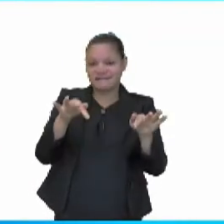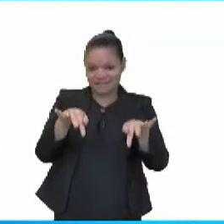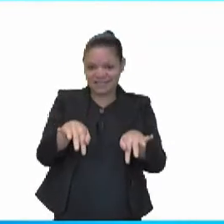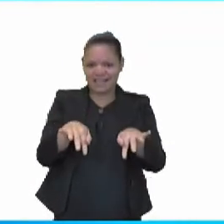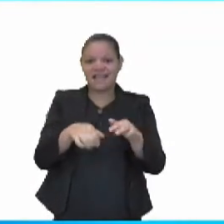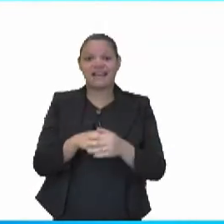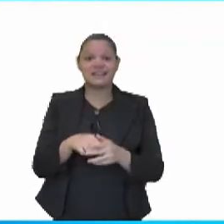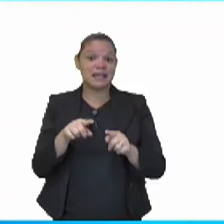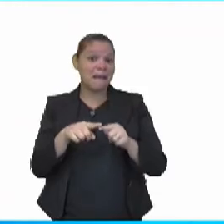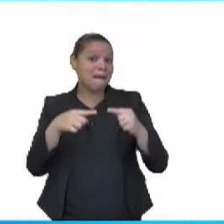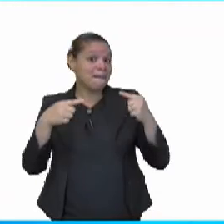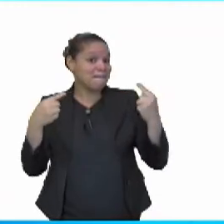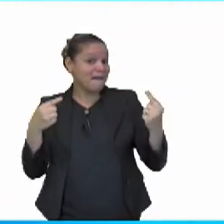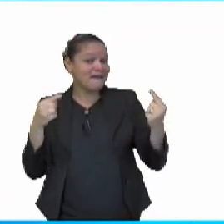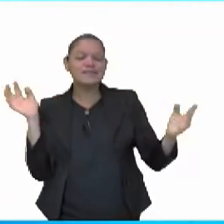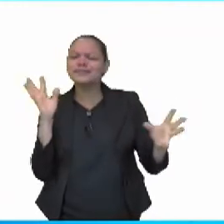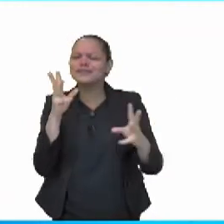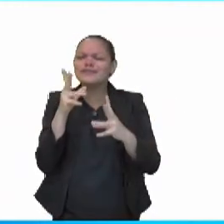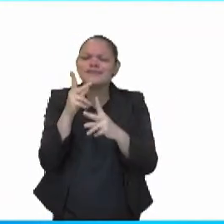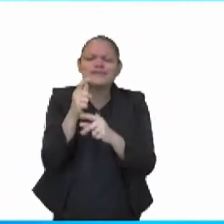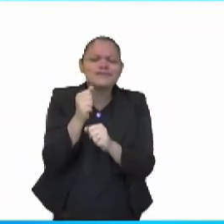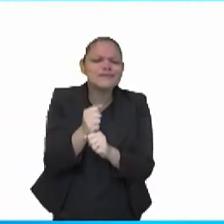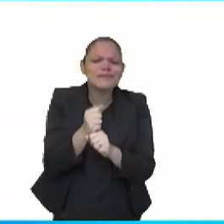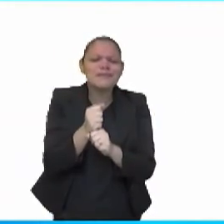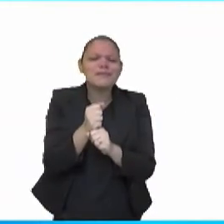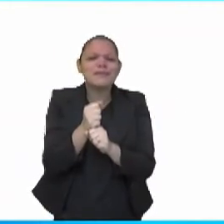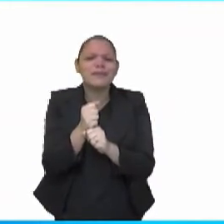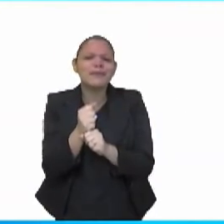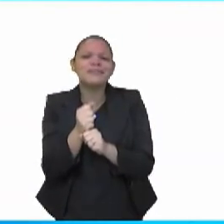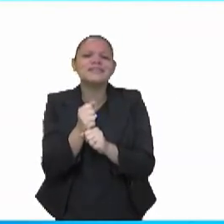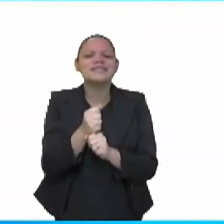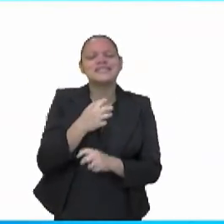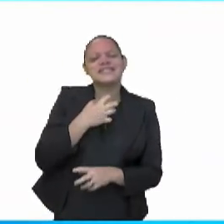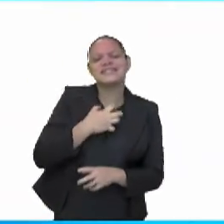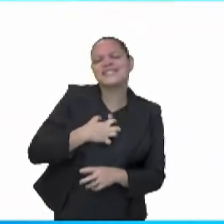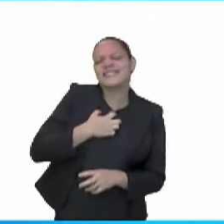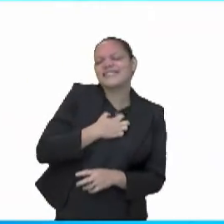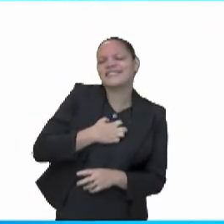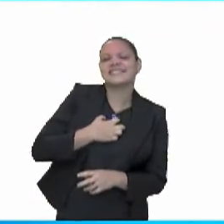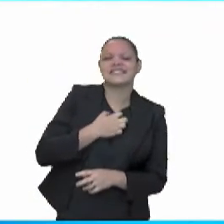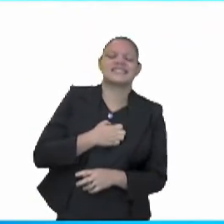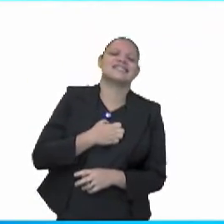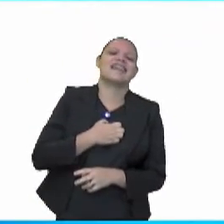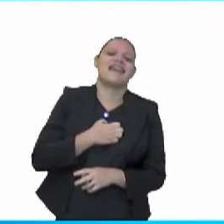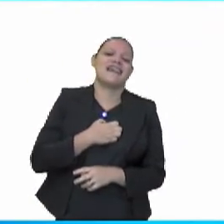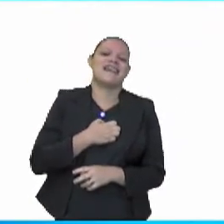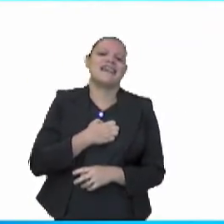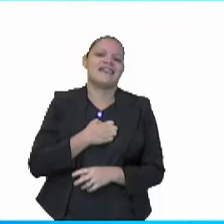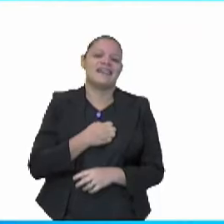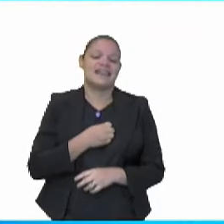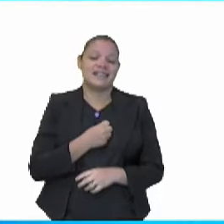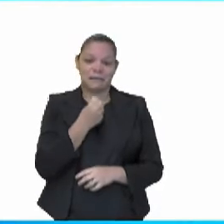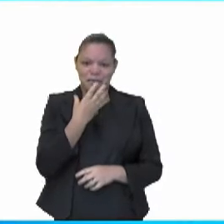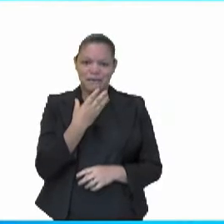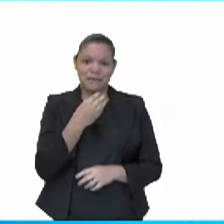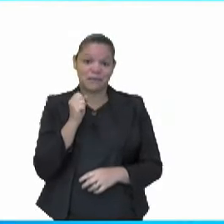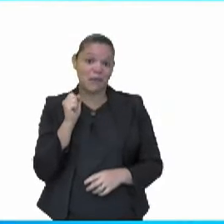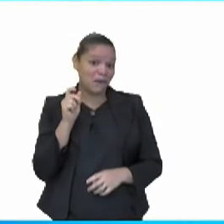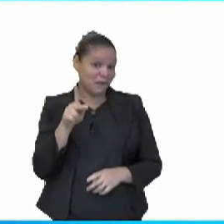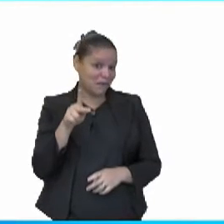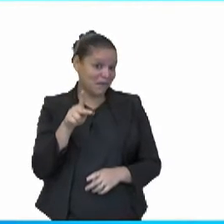atingir e incentivar todos os alunos da rede. Ok, Thiago. Nós agradecemos a